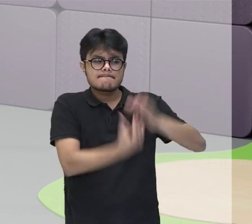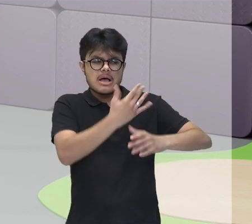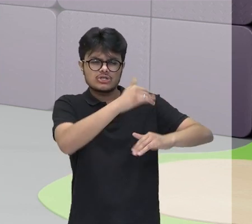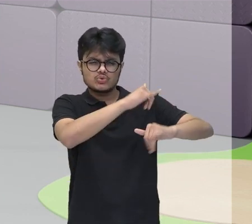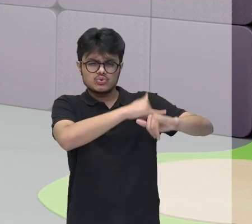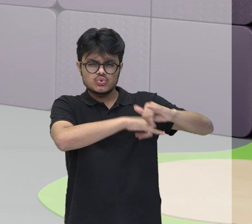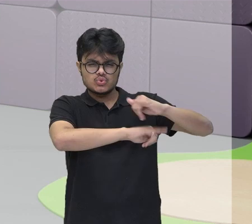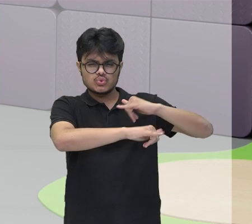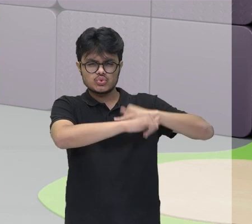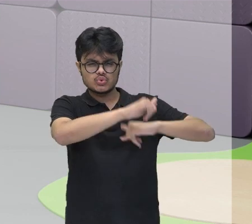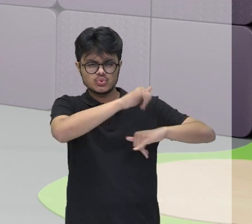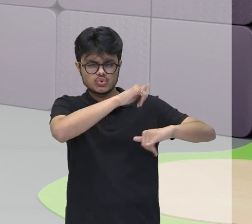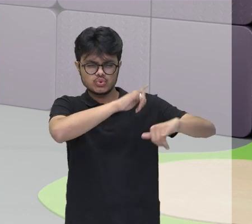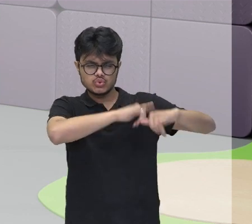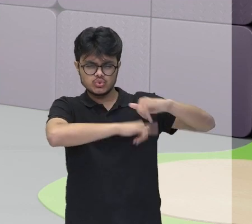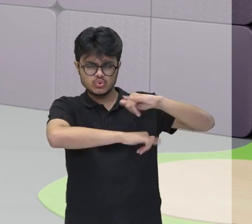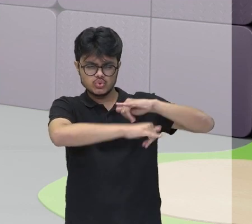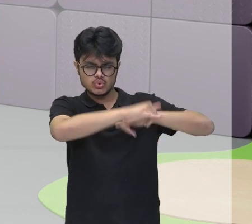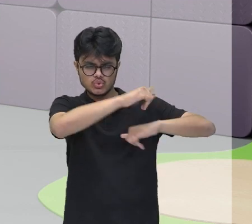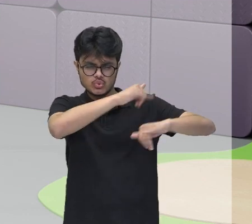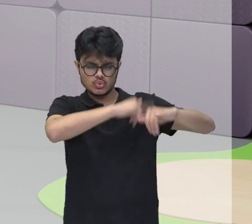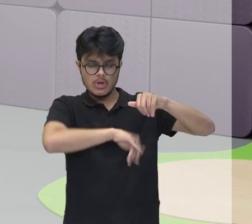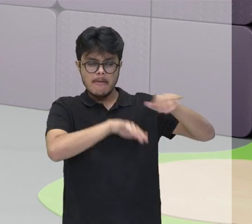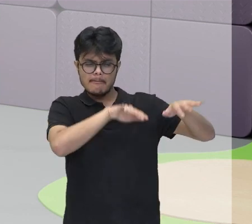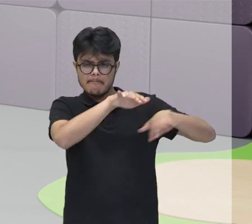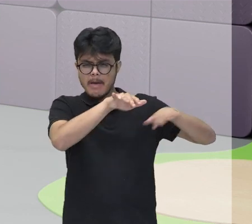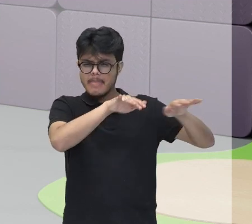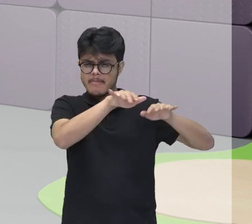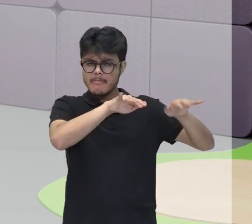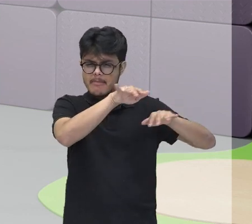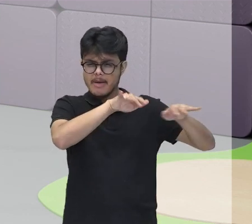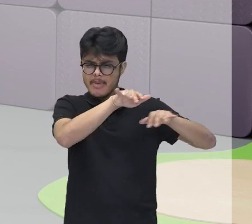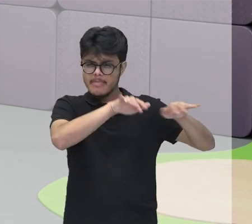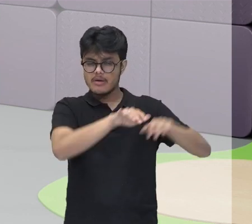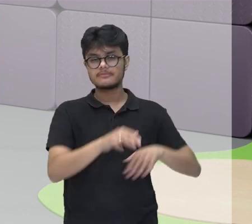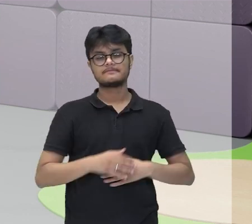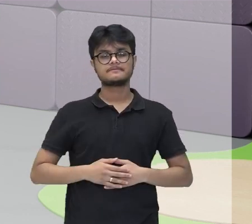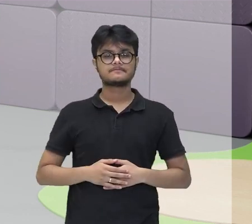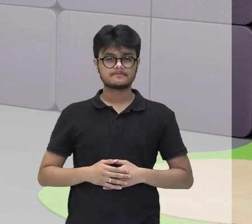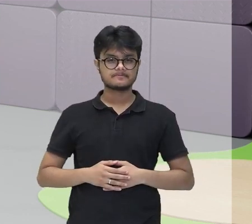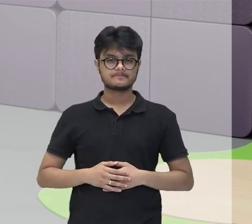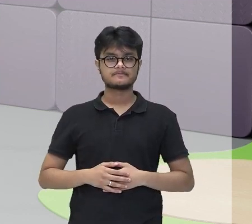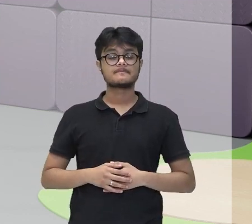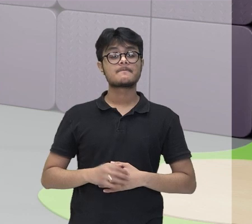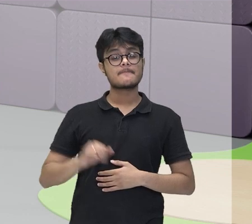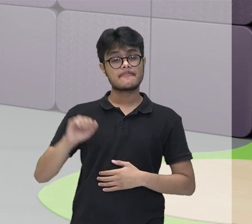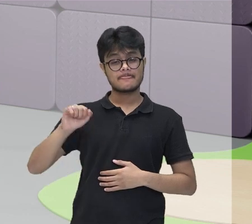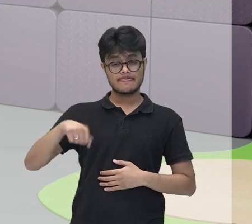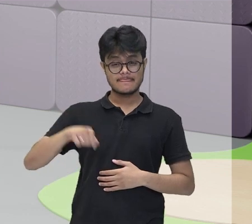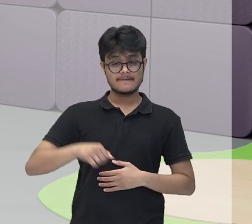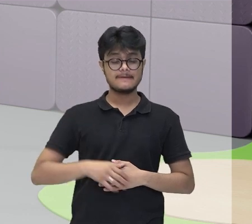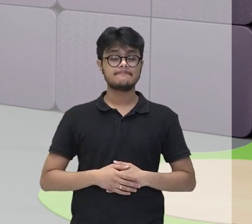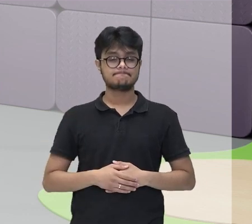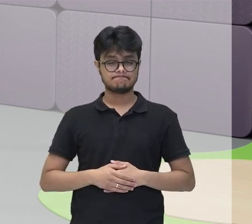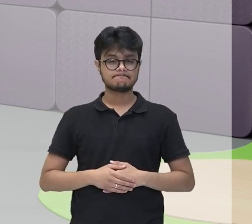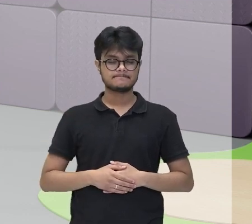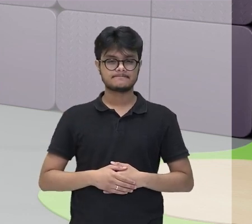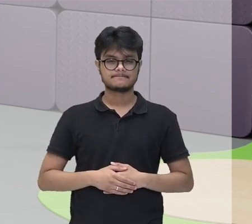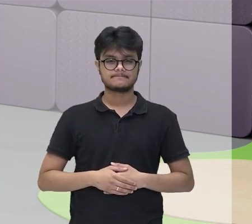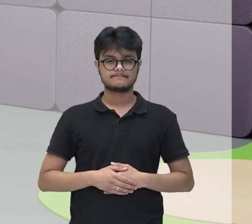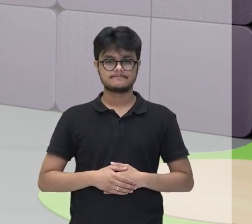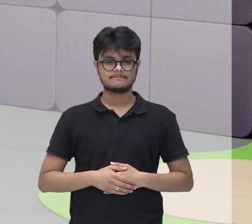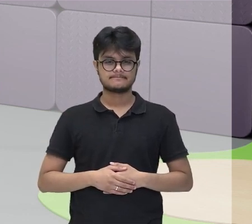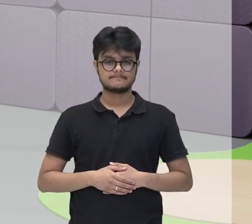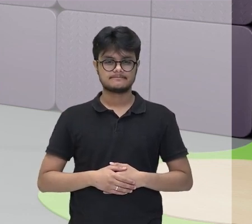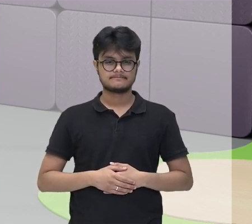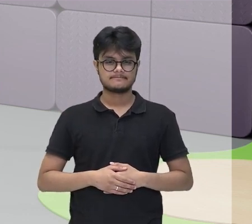início daquele aquecimento, ou no caso do copo do refrigerante, como eu apresentei para vocês, no resfriamento, não